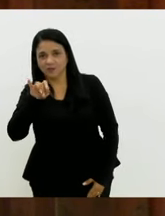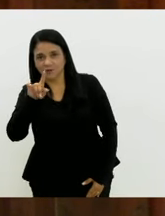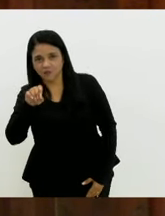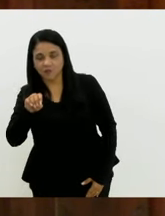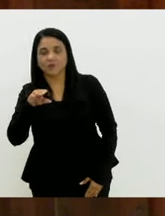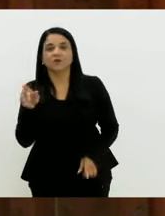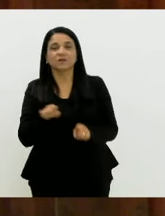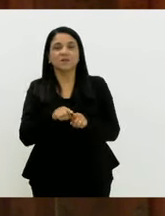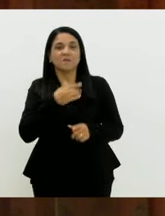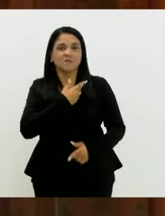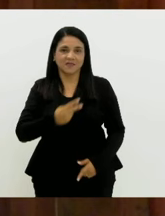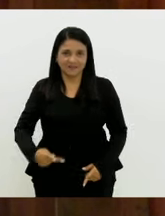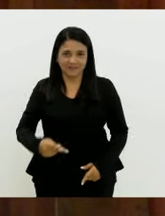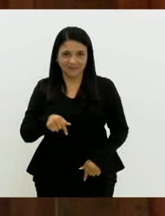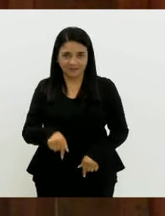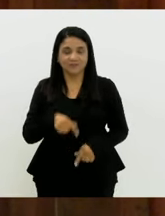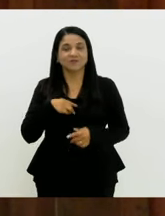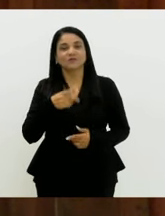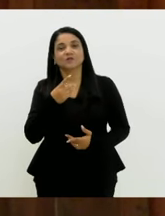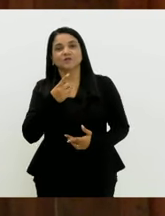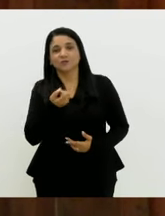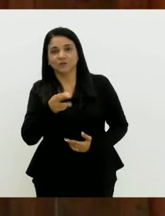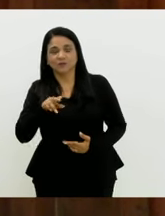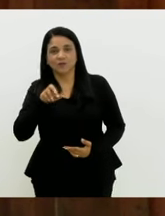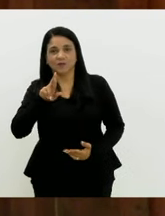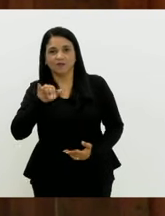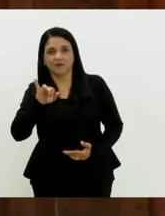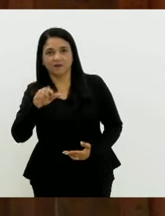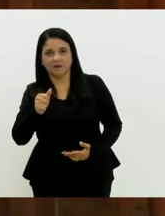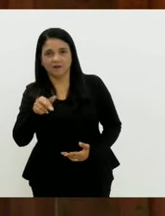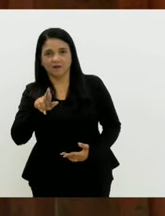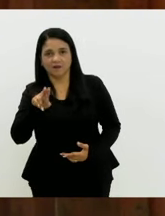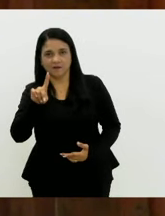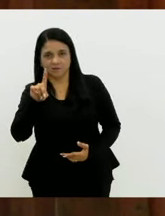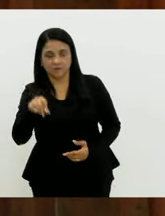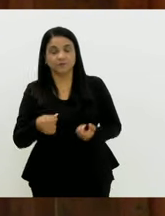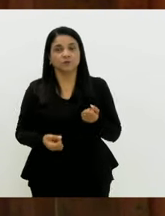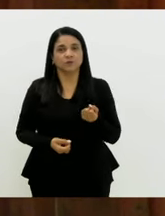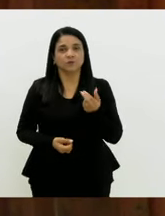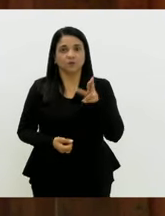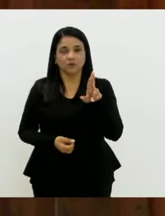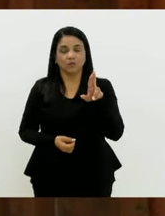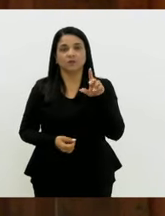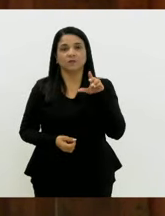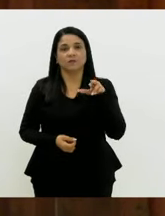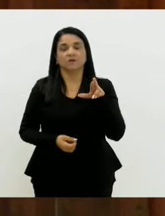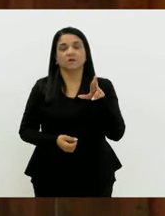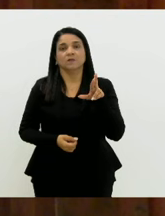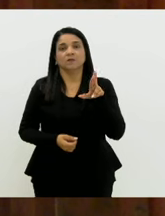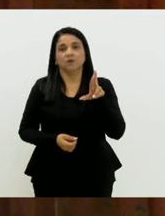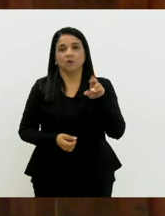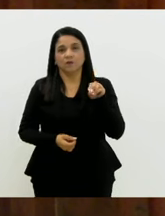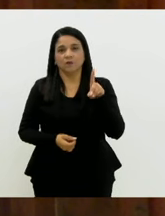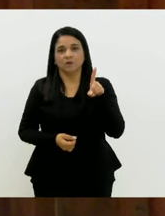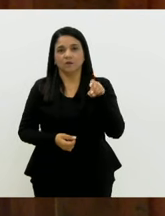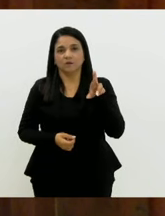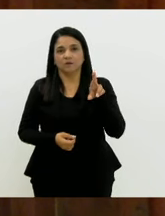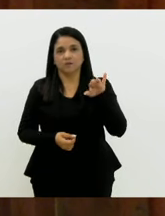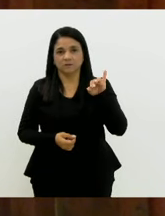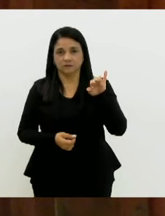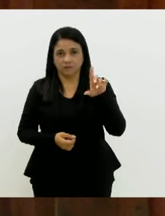doutor Ricardo, doutor Rodrigo. E preciso agradecer porque me